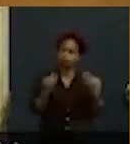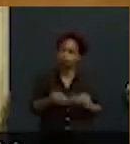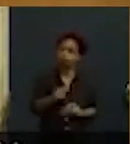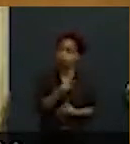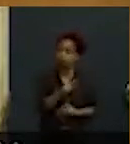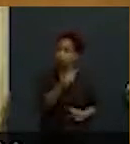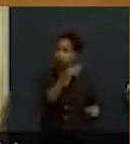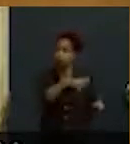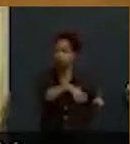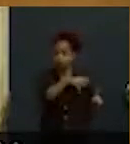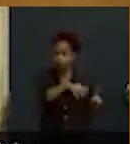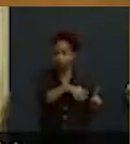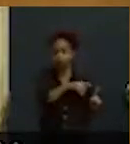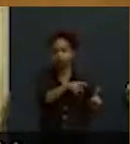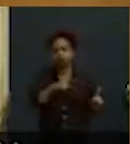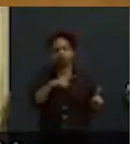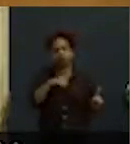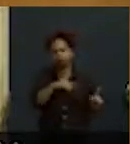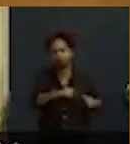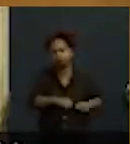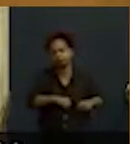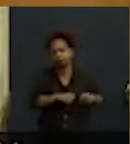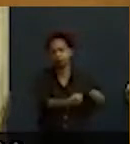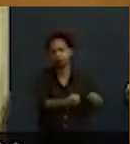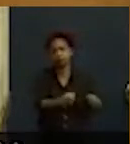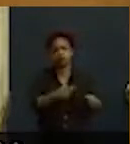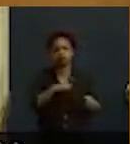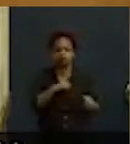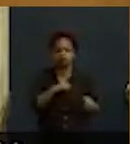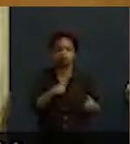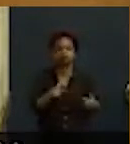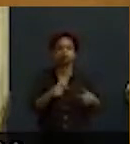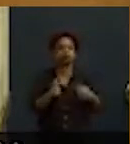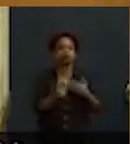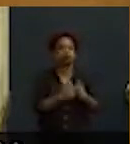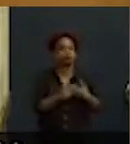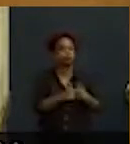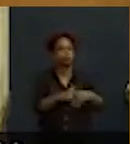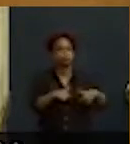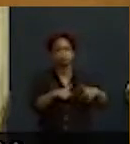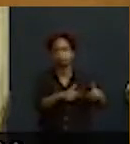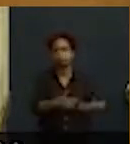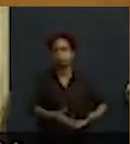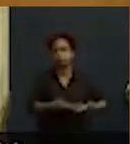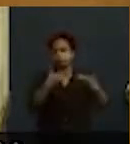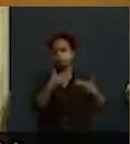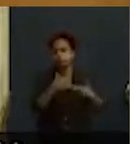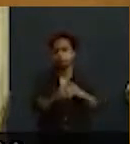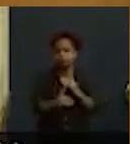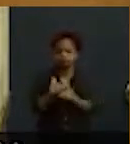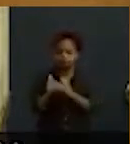nossa homenageada tem desempenhado papel de grande destaque neste processo,